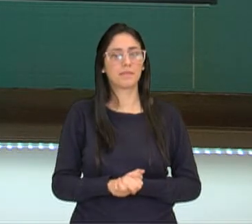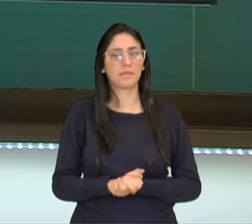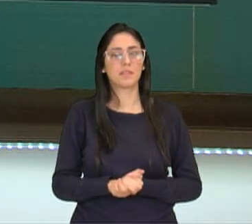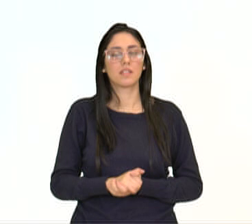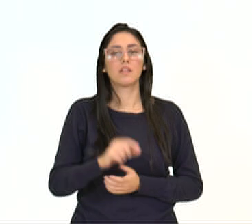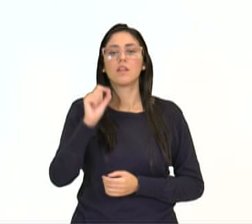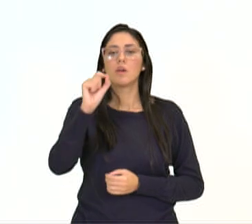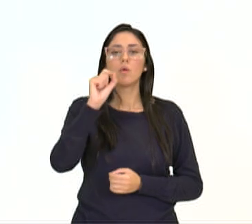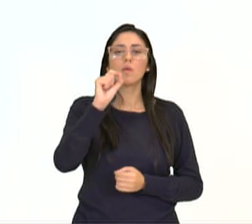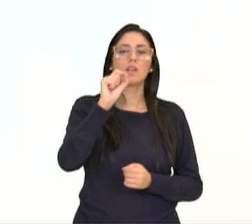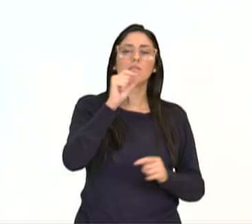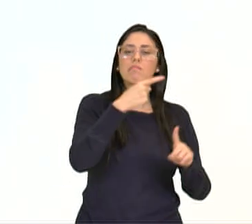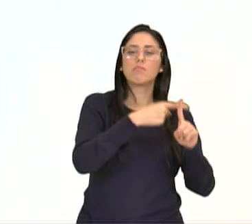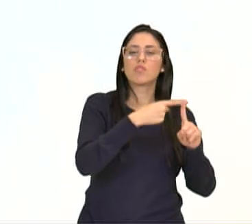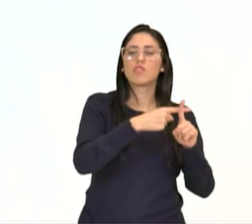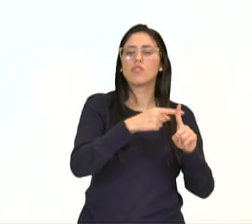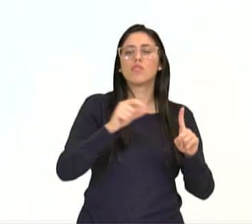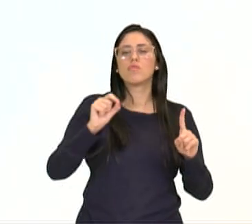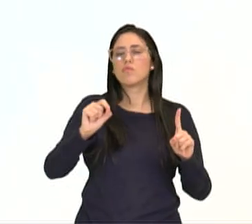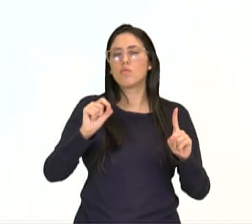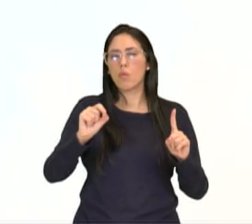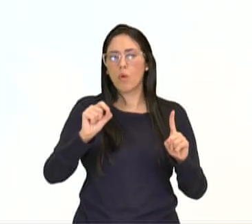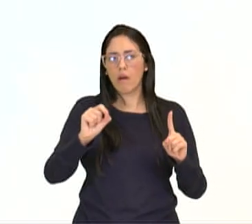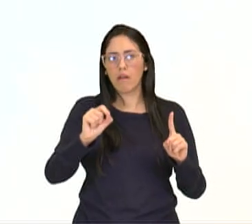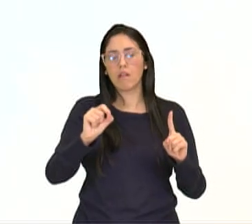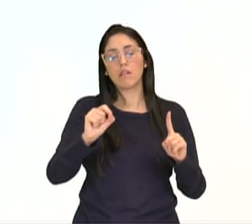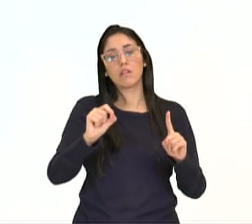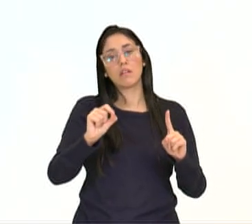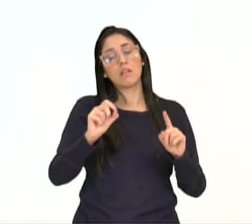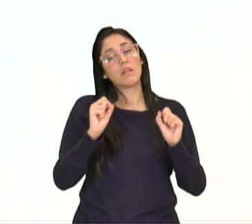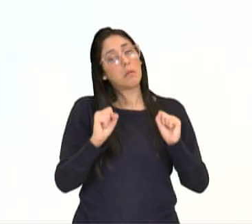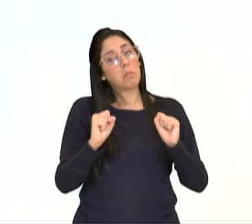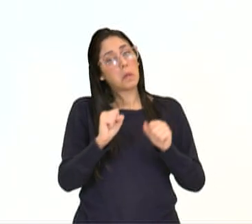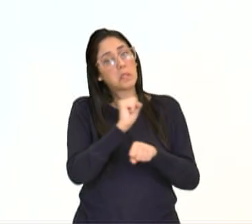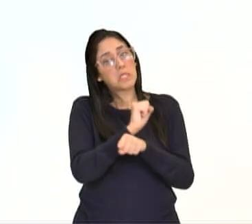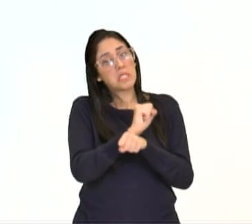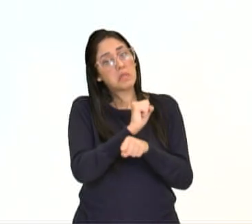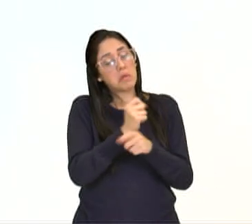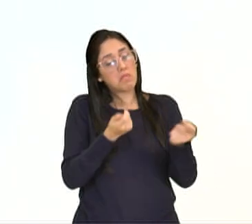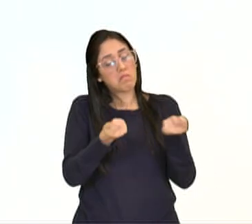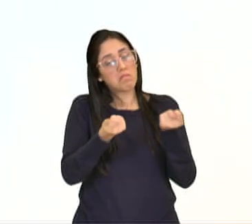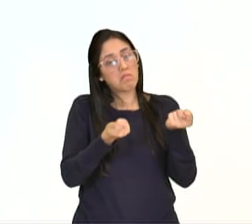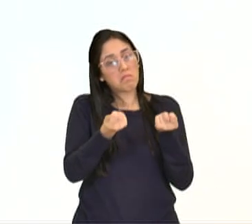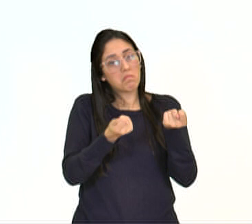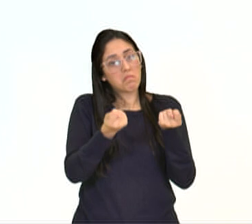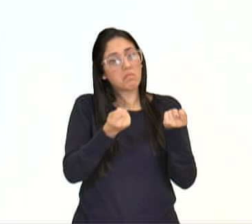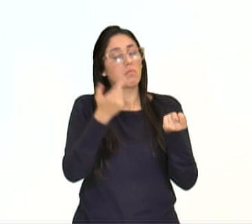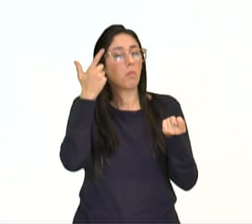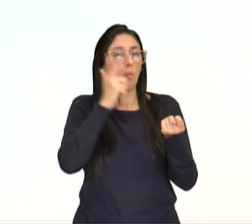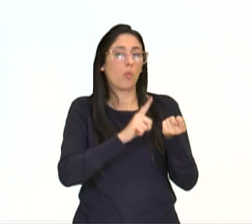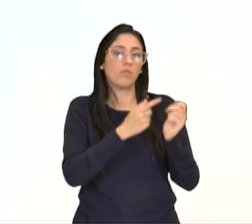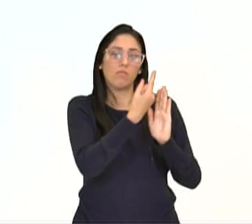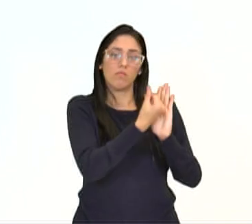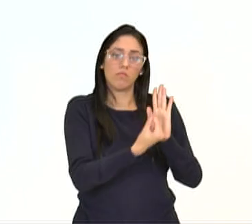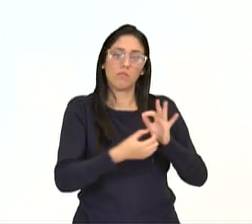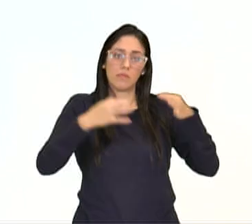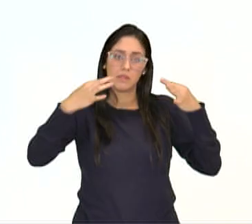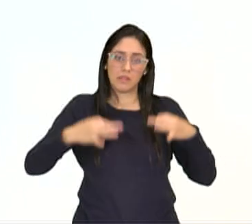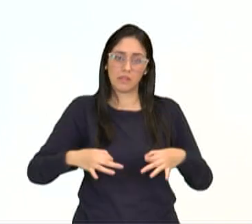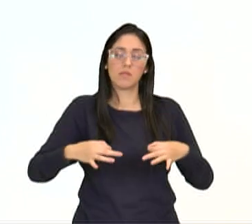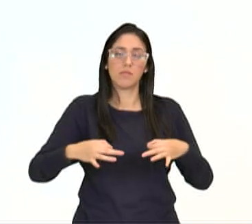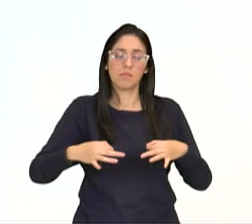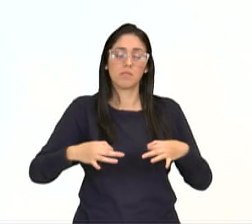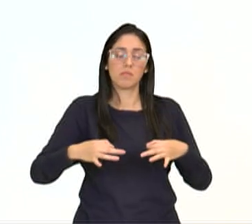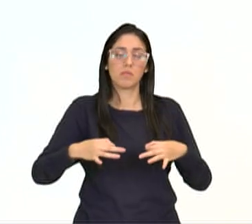as vantagens? A vantagem de esperar, nós vamos se manter dentro do nosso orçamento. Aplicar o nosso dinheiro por